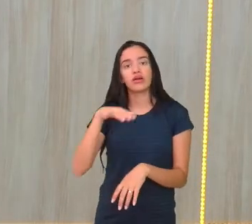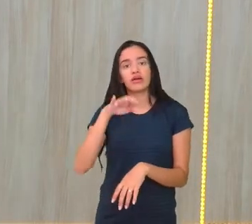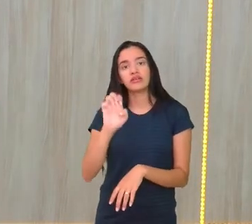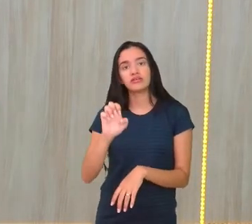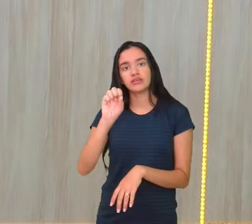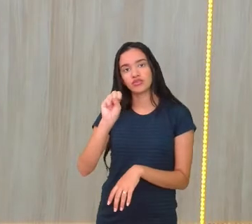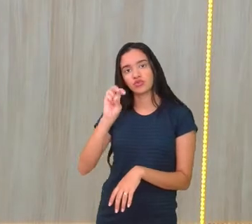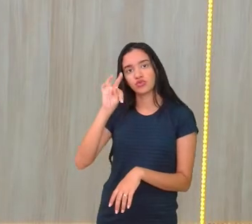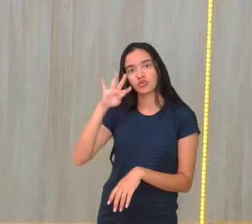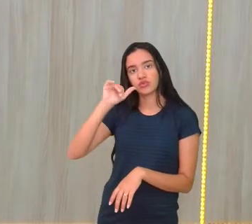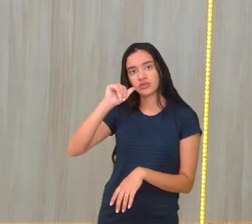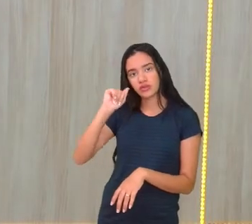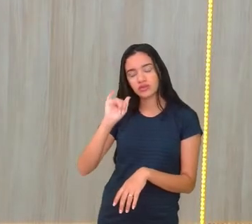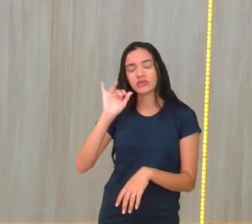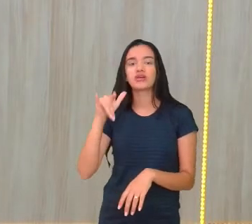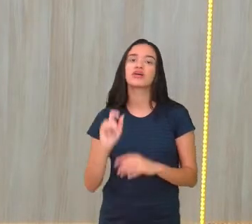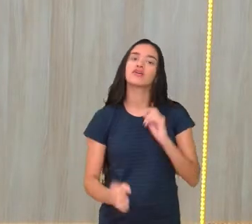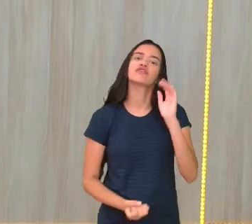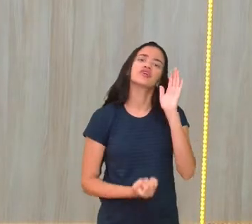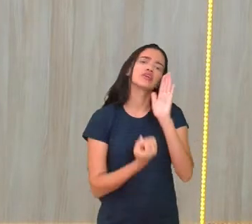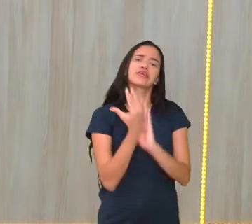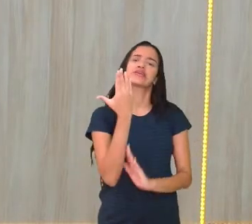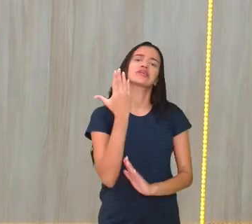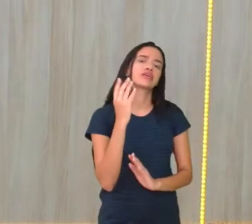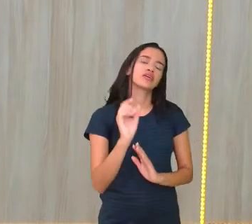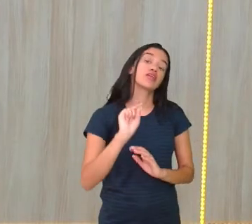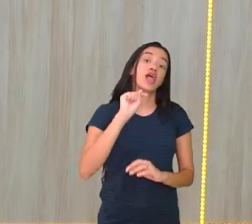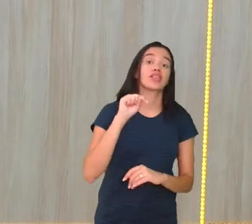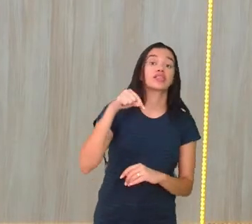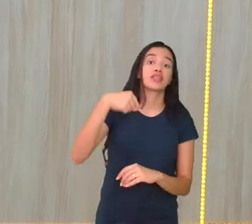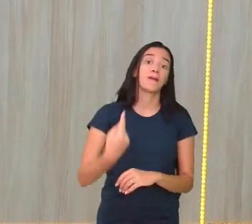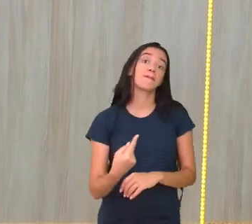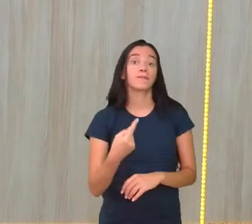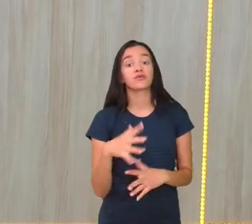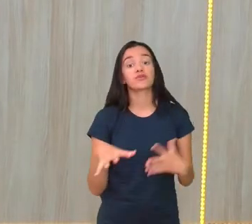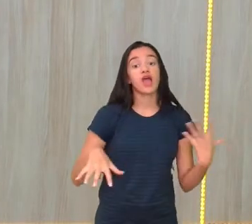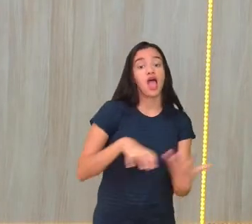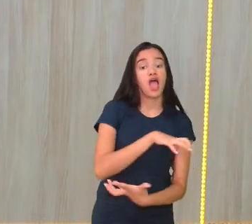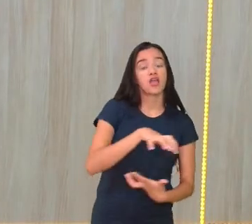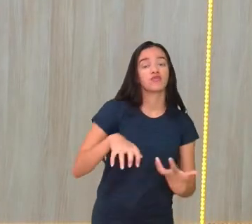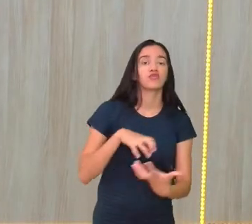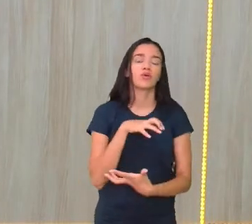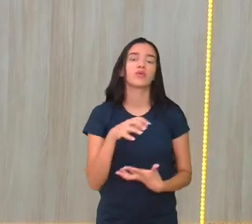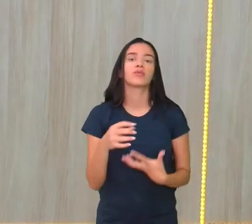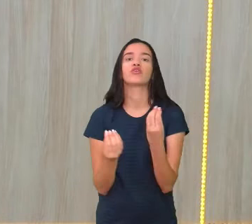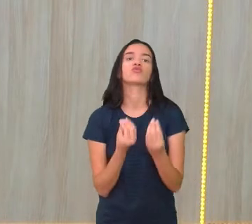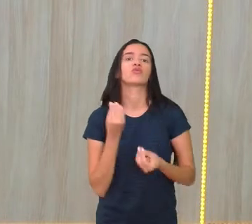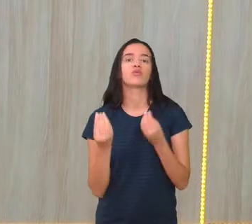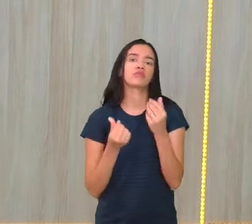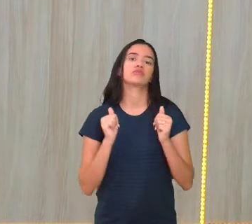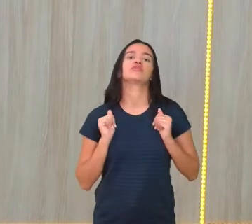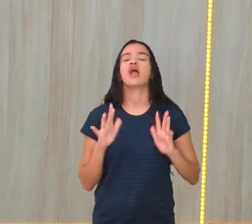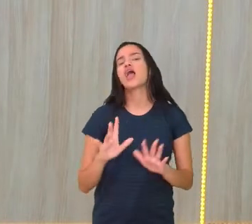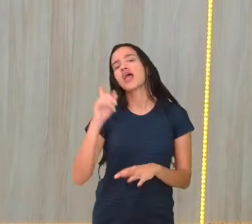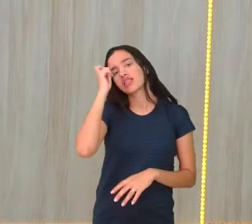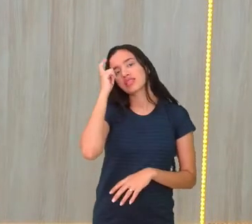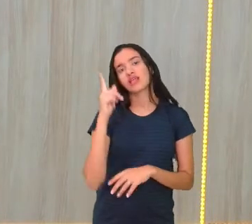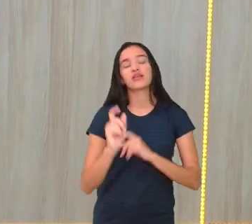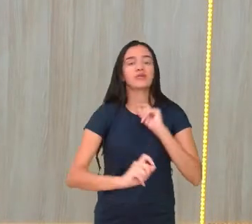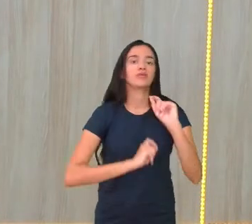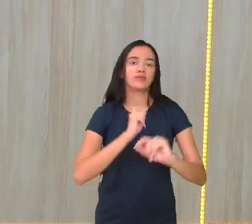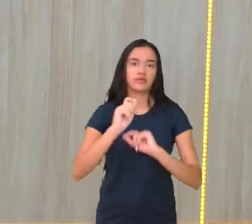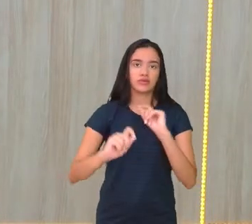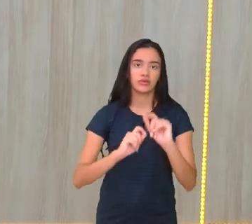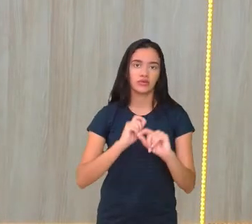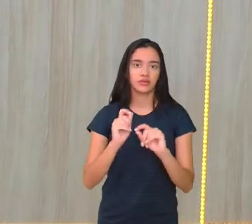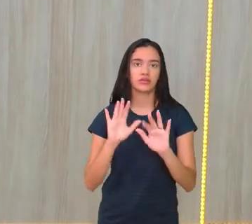dos jesuítas, né, que foi criada após a reforma protestante, né, como uma reação, a ideia era levar